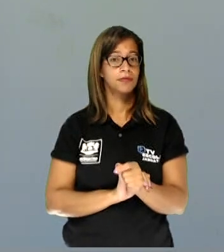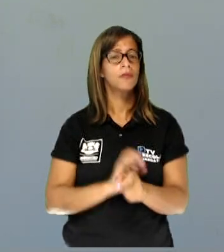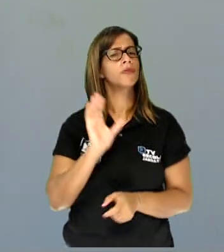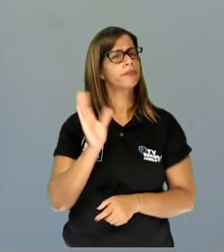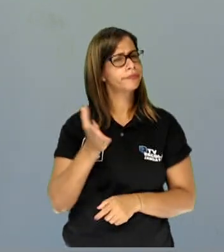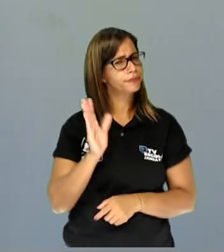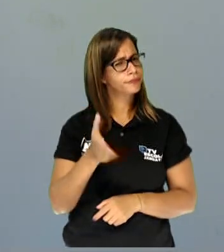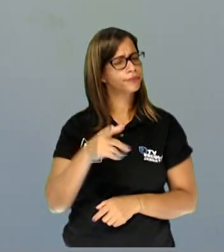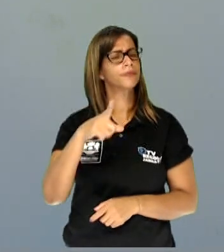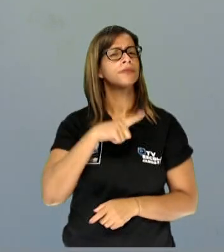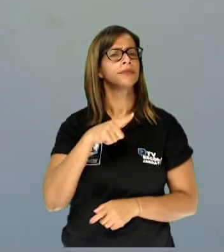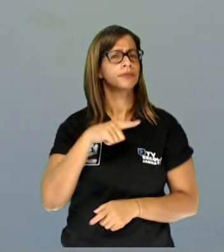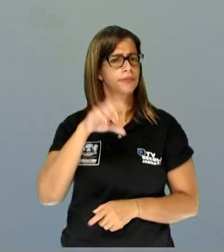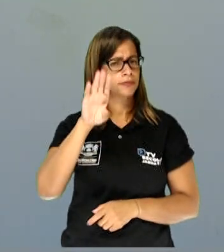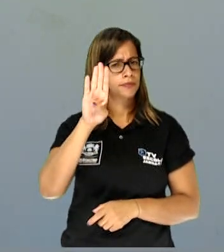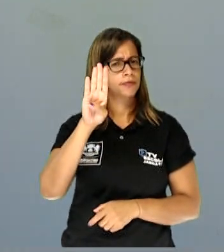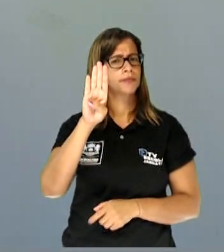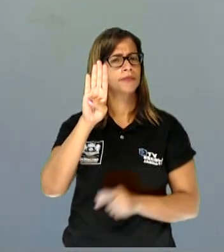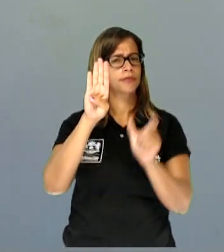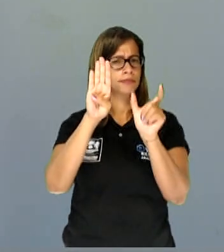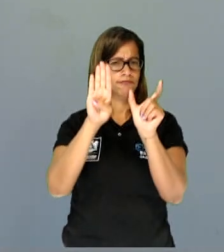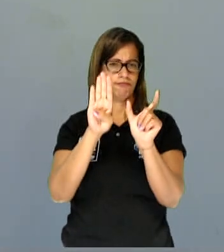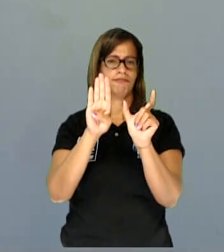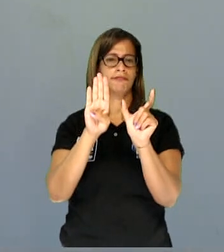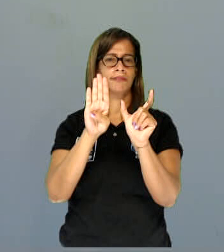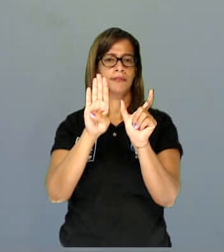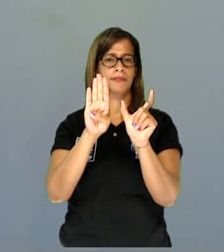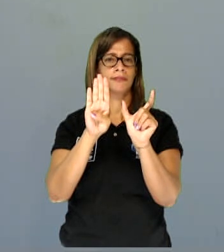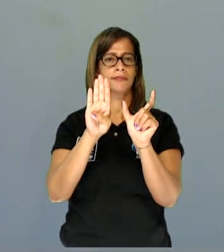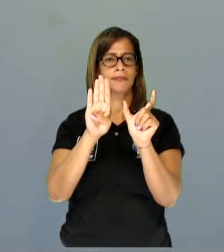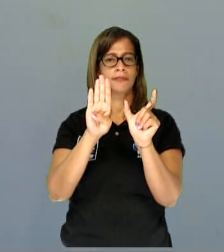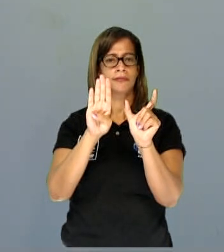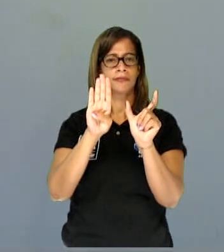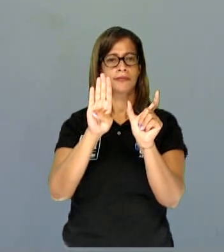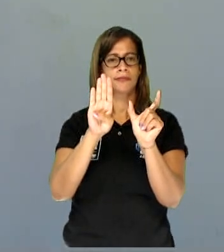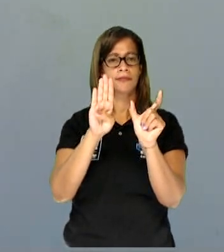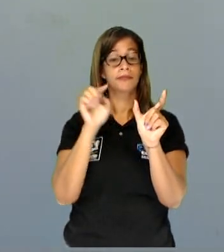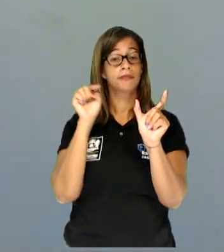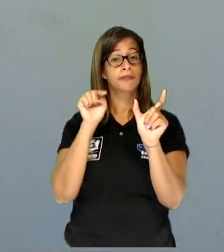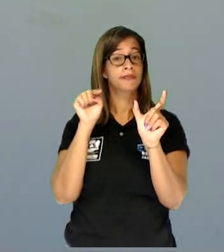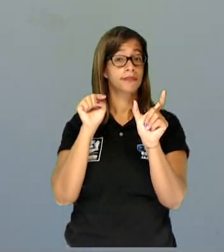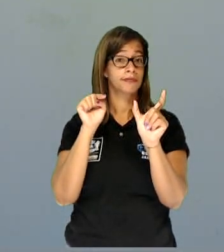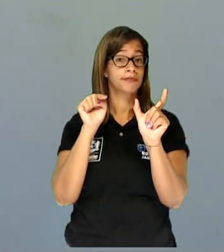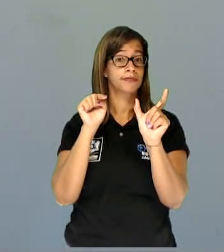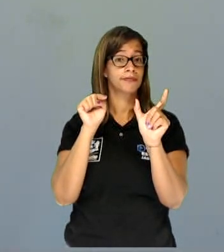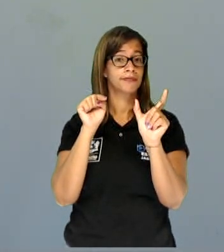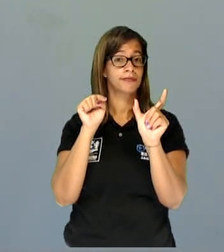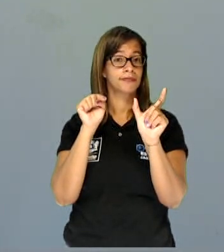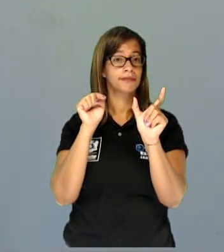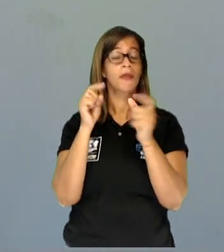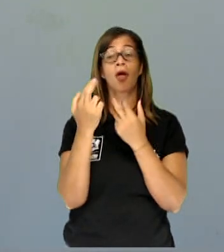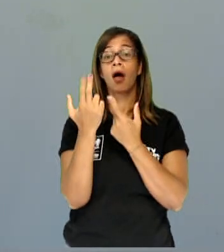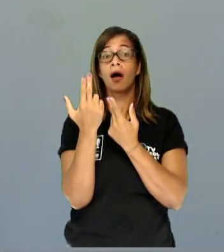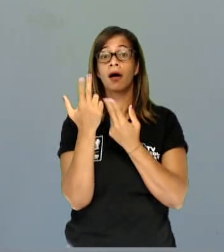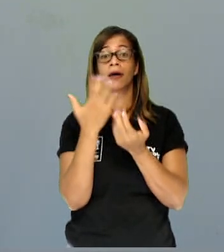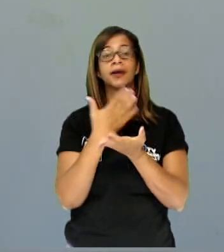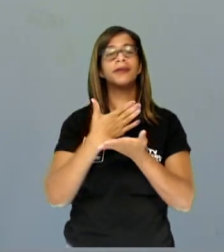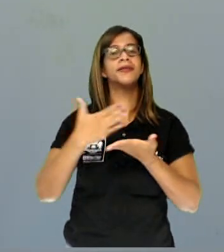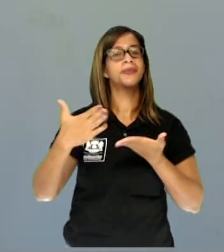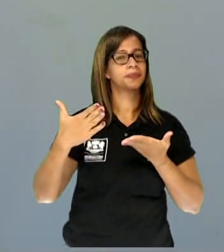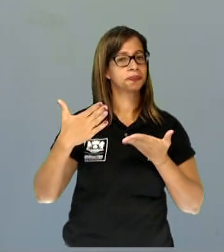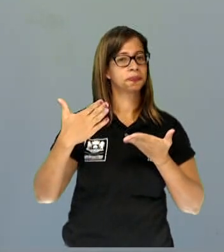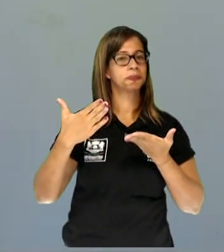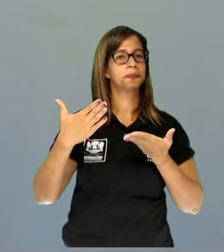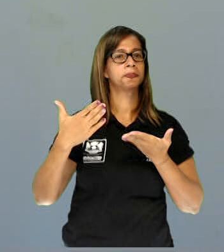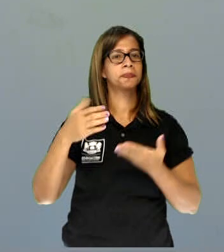de barata também. Ba, ba, começa igual. Verdade, começa igual. Então, a gente vai botar o